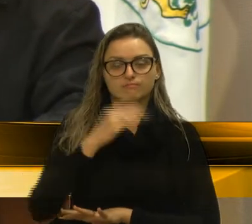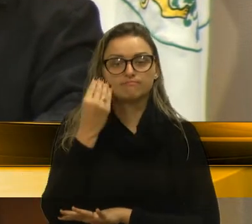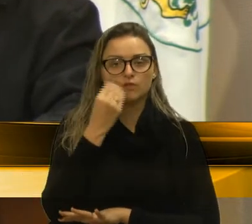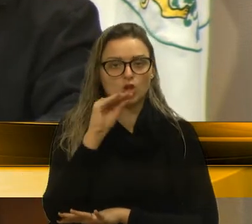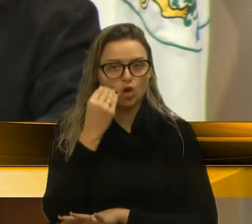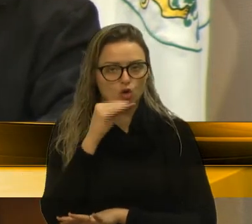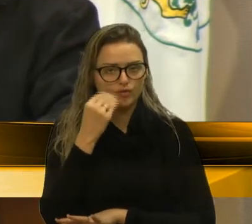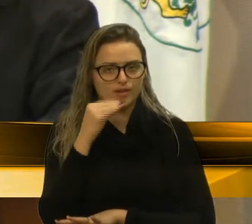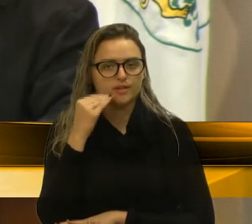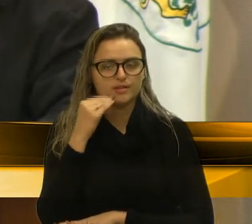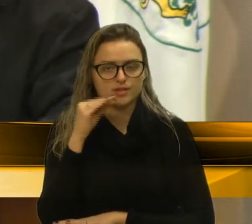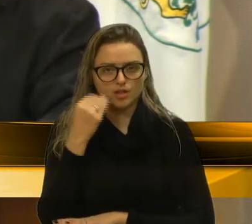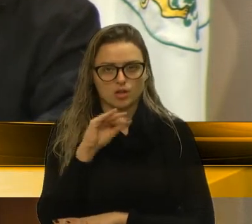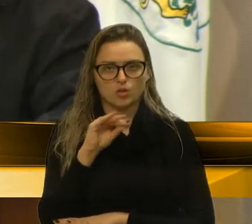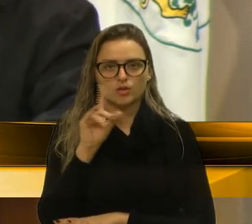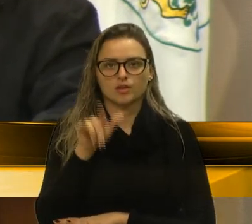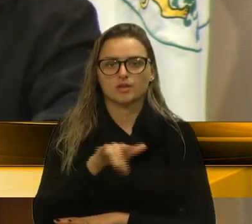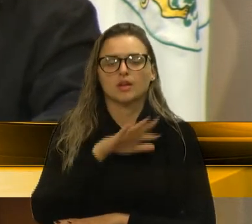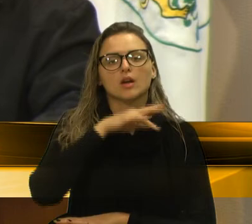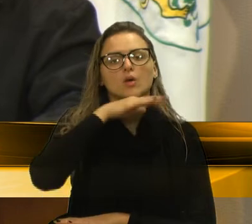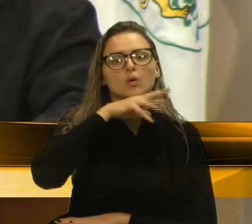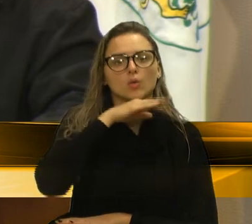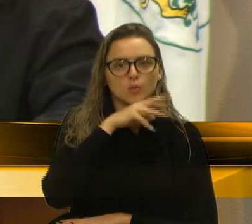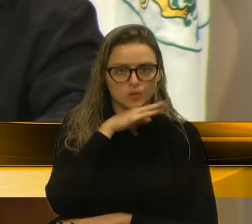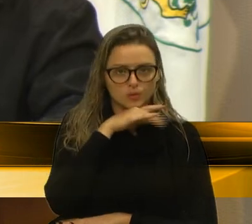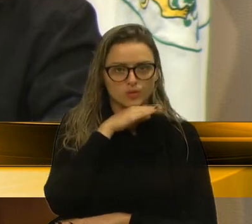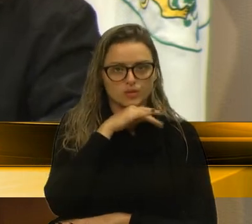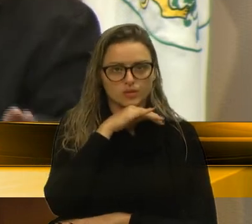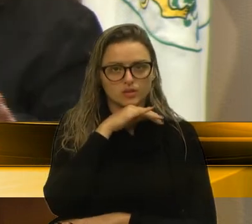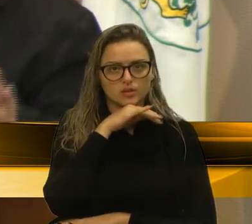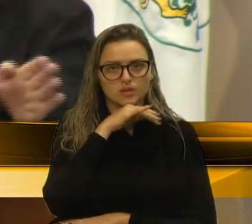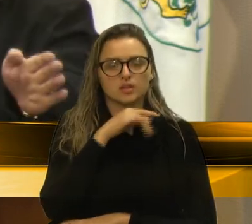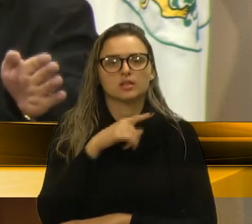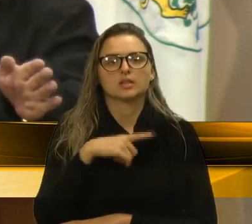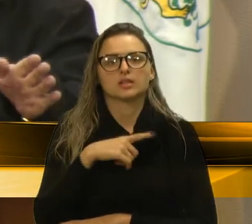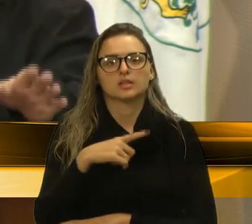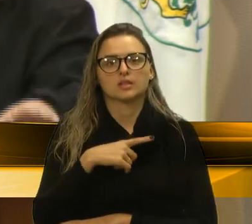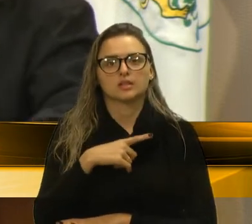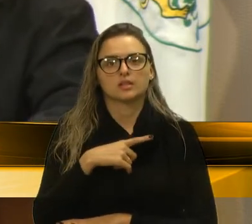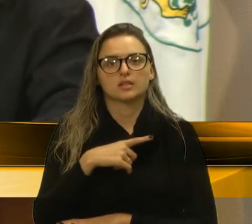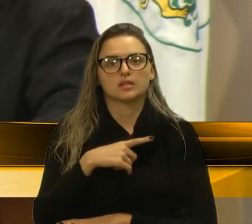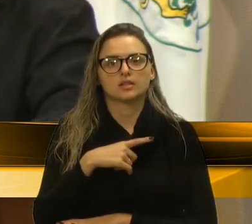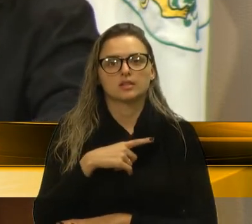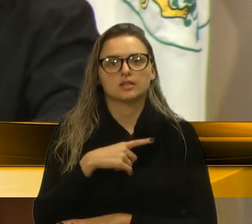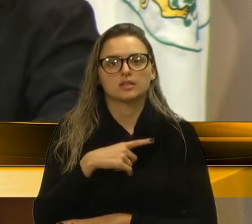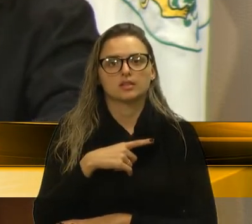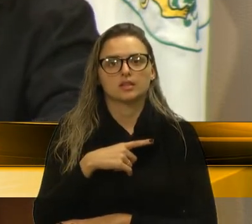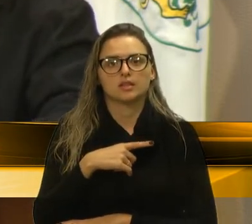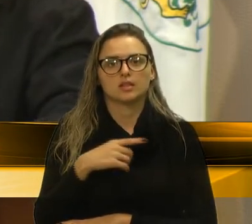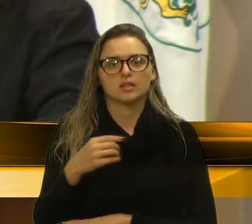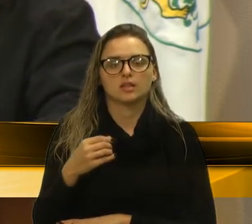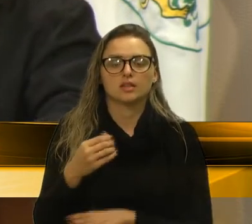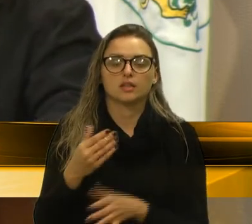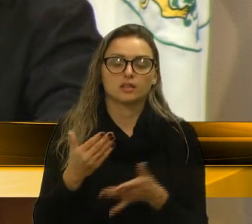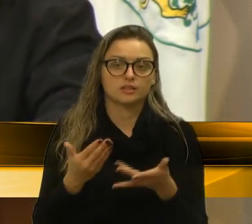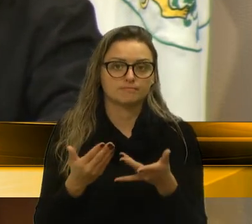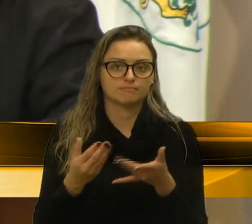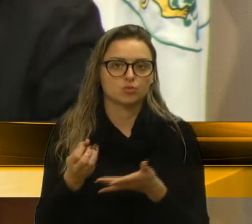que seria muito ruim partirmos para essa